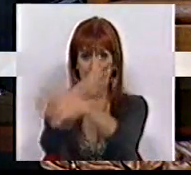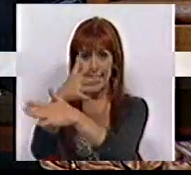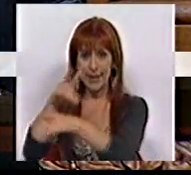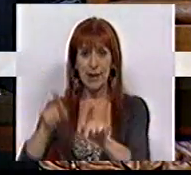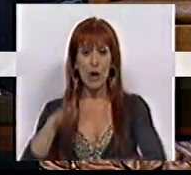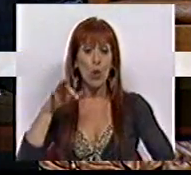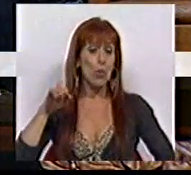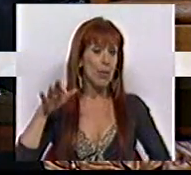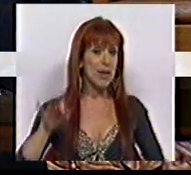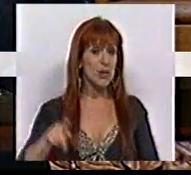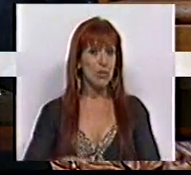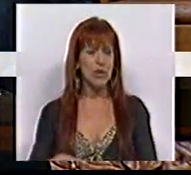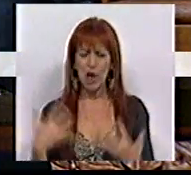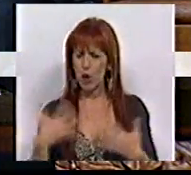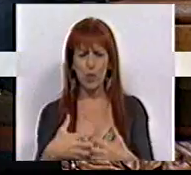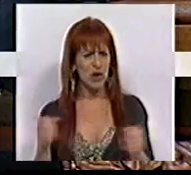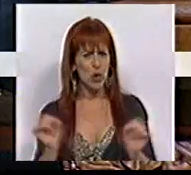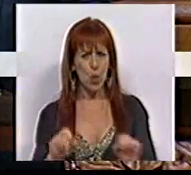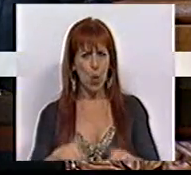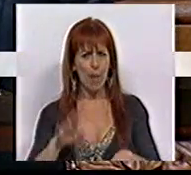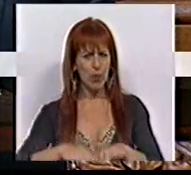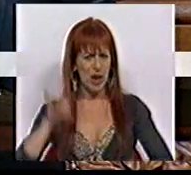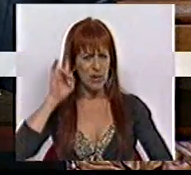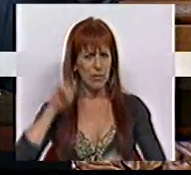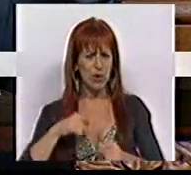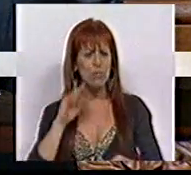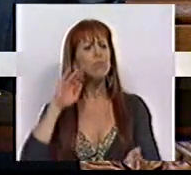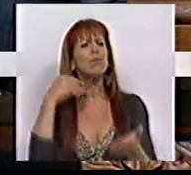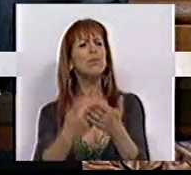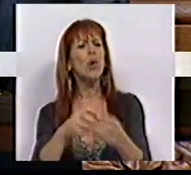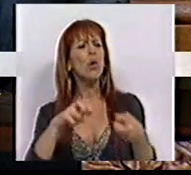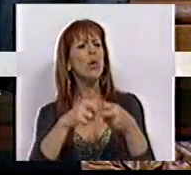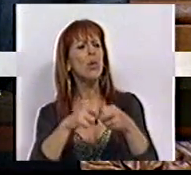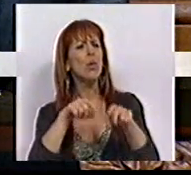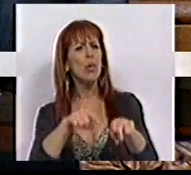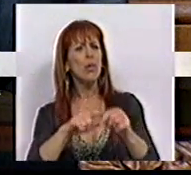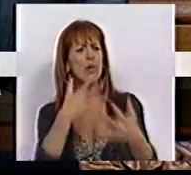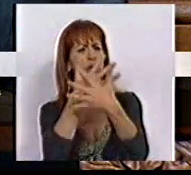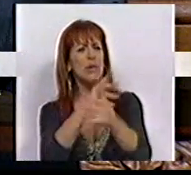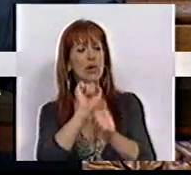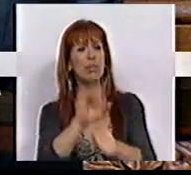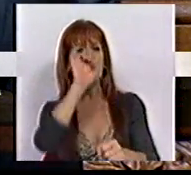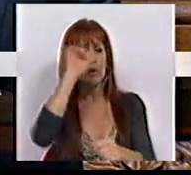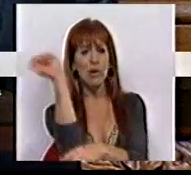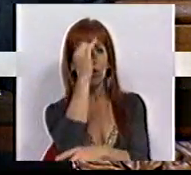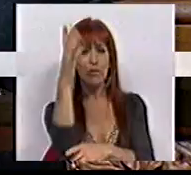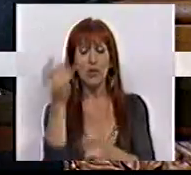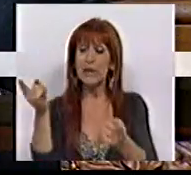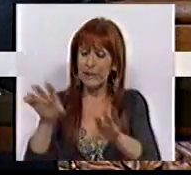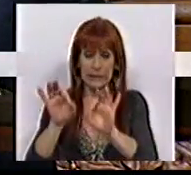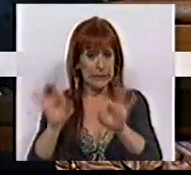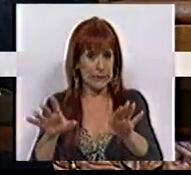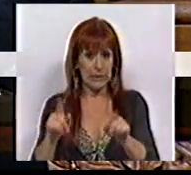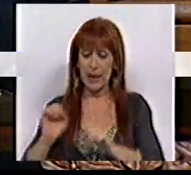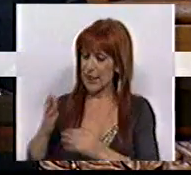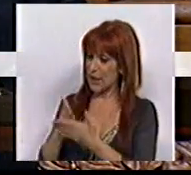incêndios. O PCP não tem dúvidas sobre a importância da abordagem à problemática dos incêndios florestais. E tanto assim